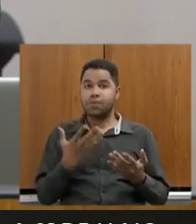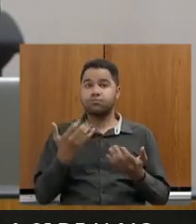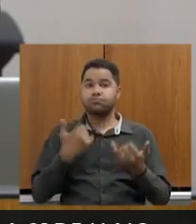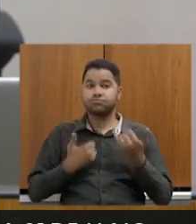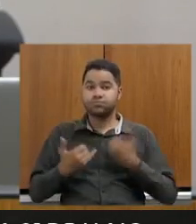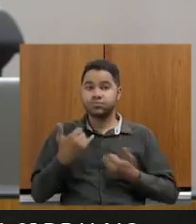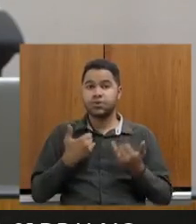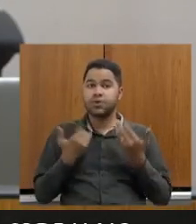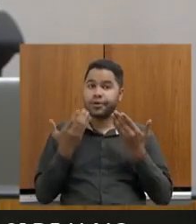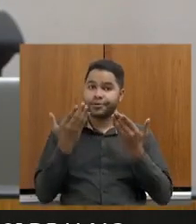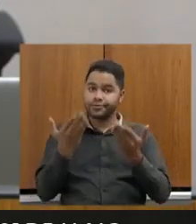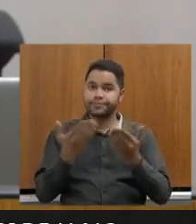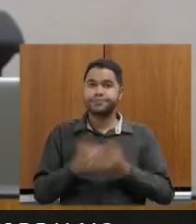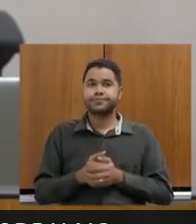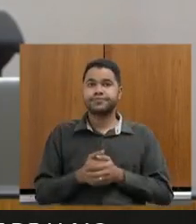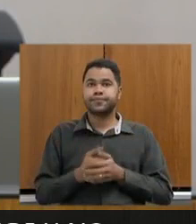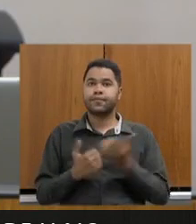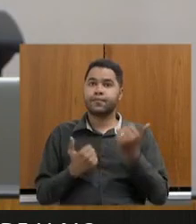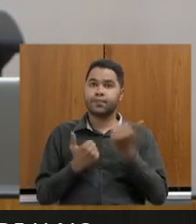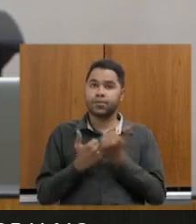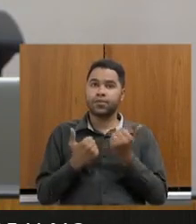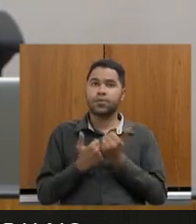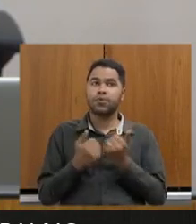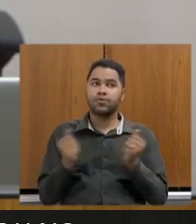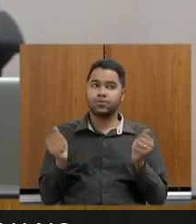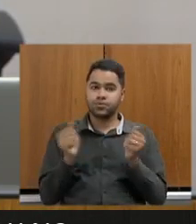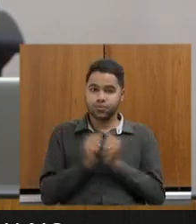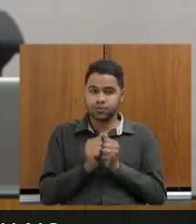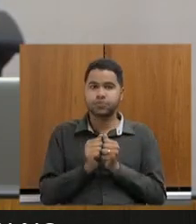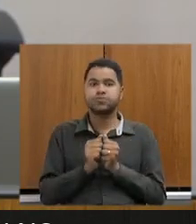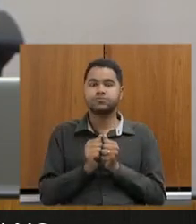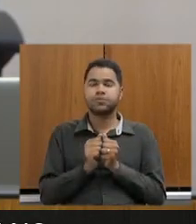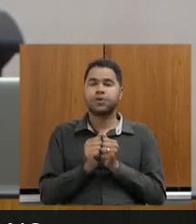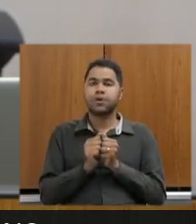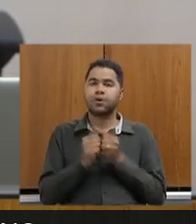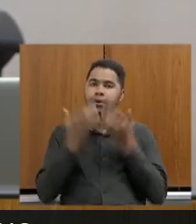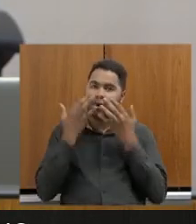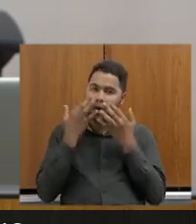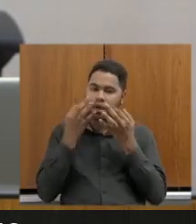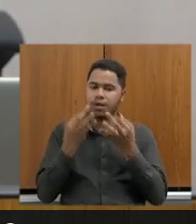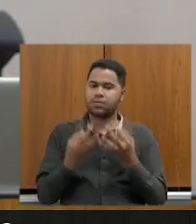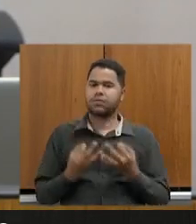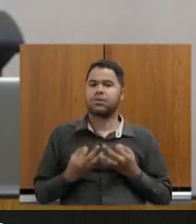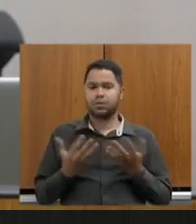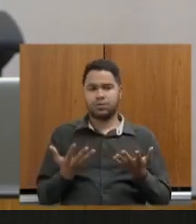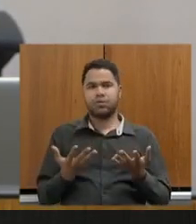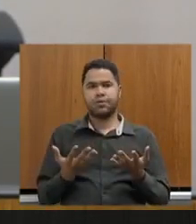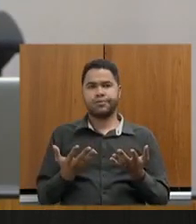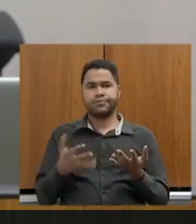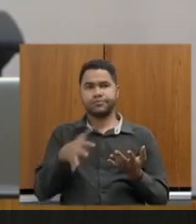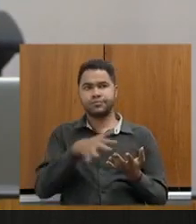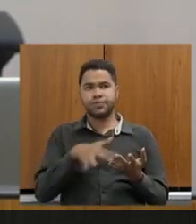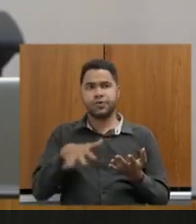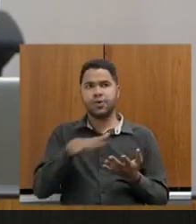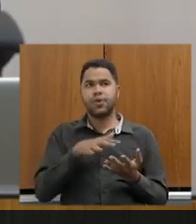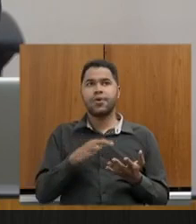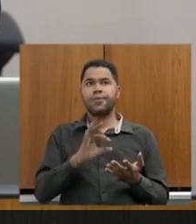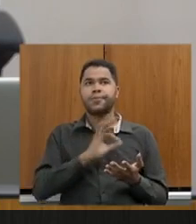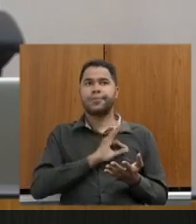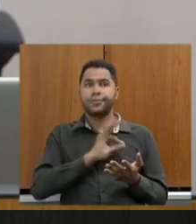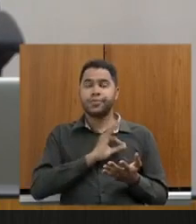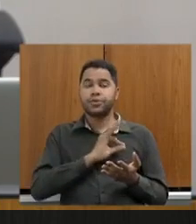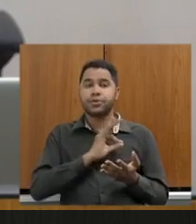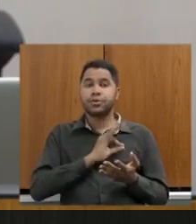que o senhor e Assessoria do senhor está presente aqui é prestar atenção a loja a medo dos policiais penais